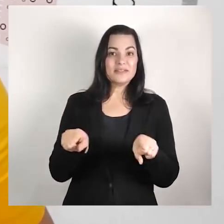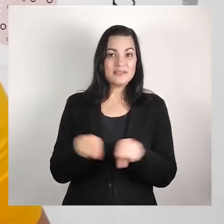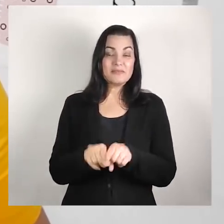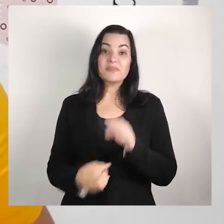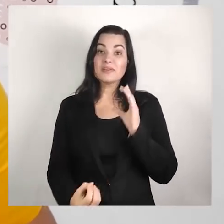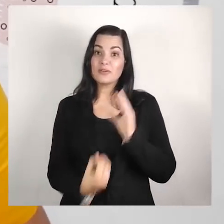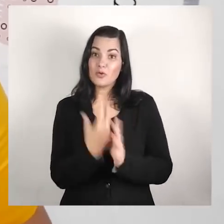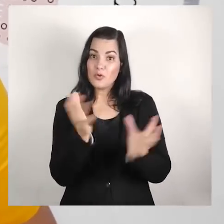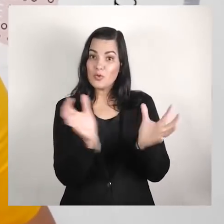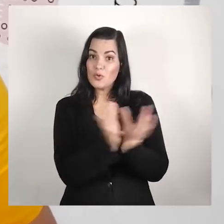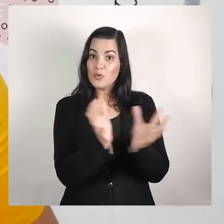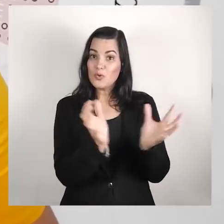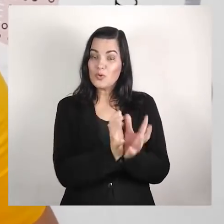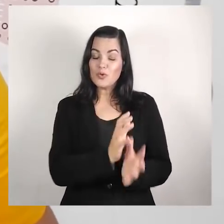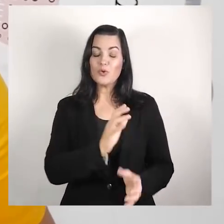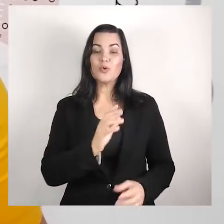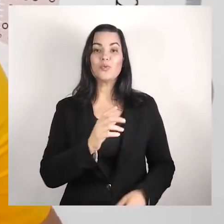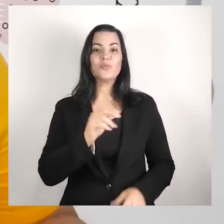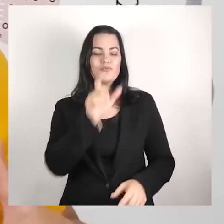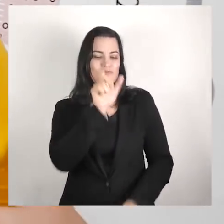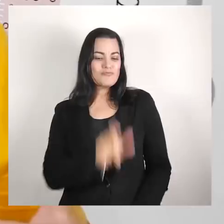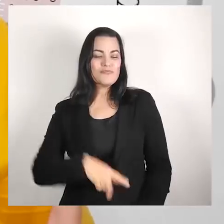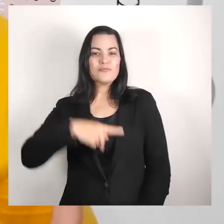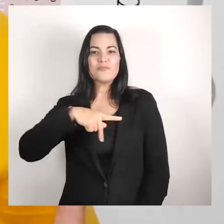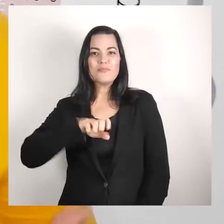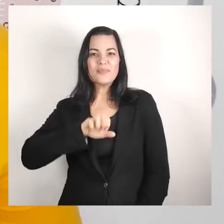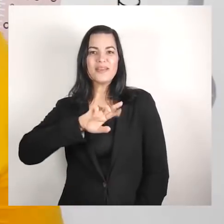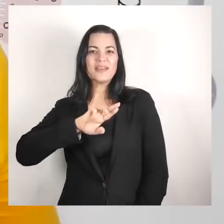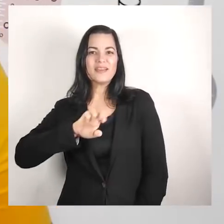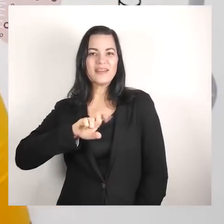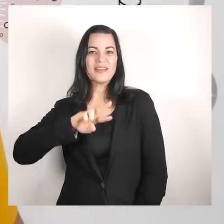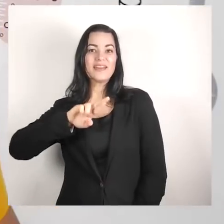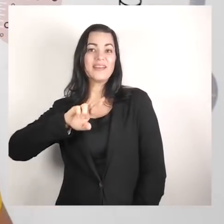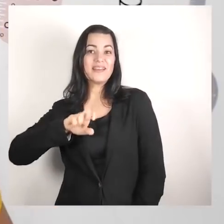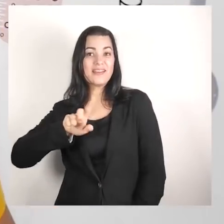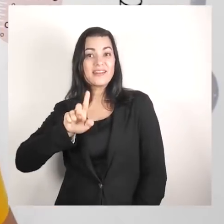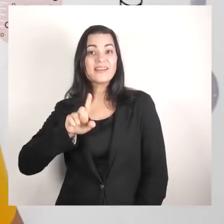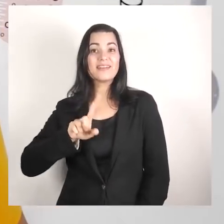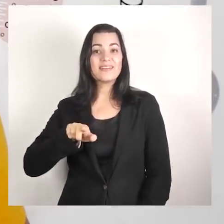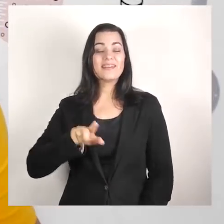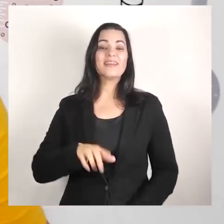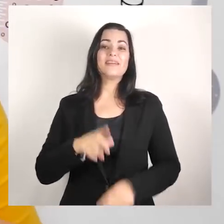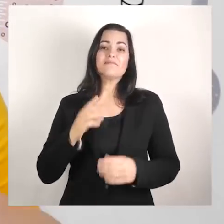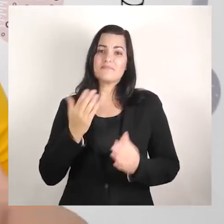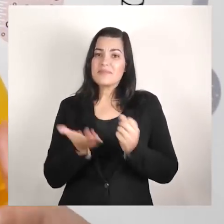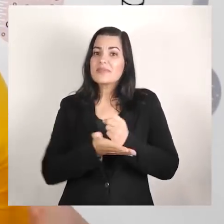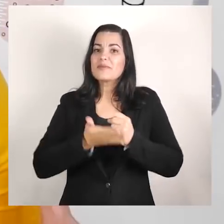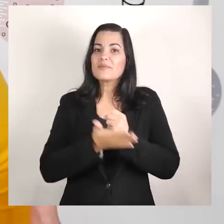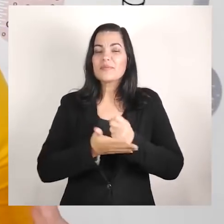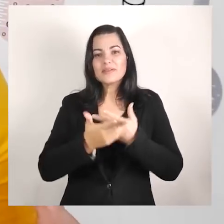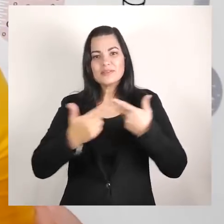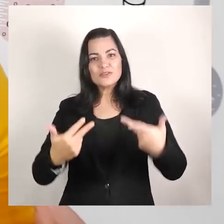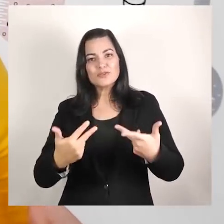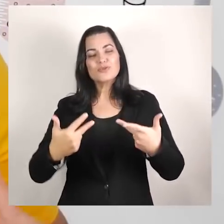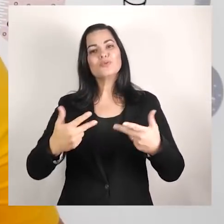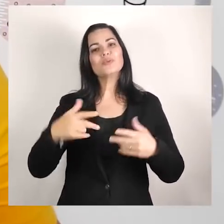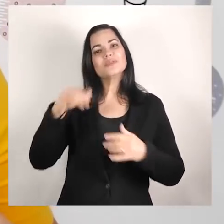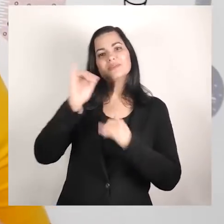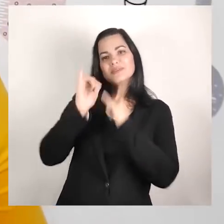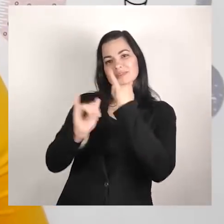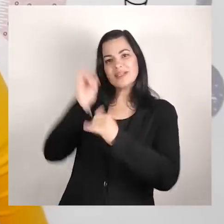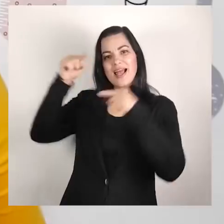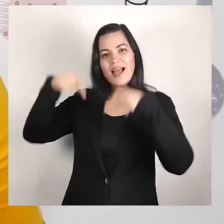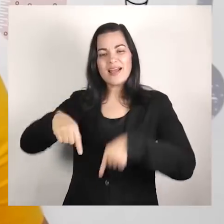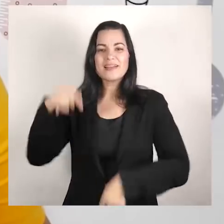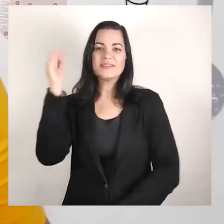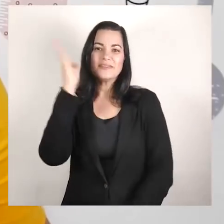personagens brasileiros. Então, como características das histórias em quadrinhos, nós temos os balões, que podem